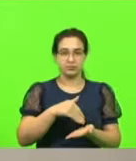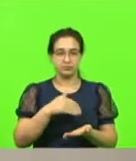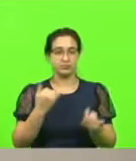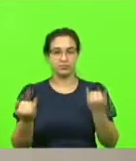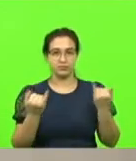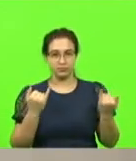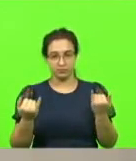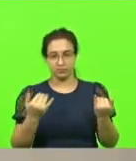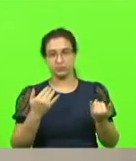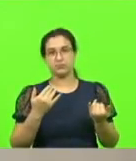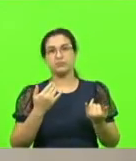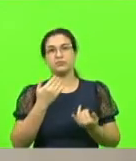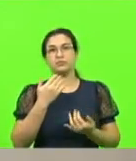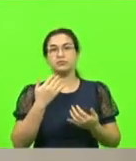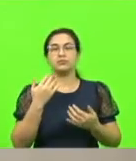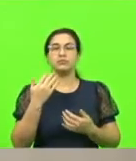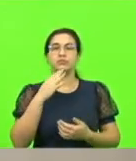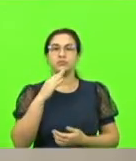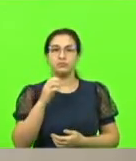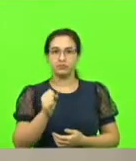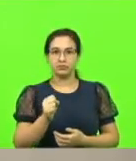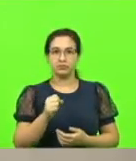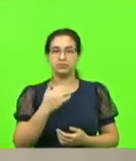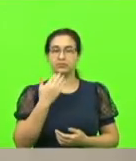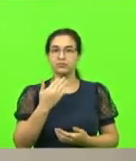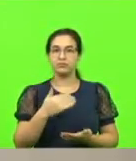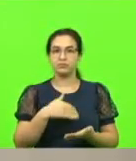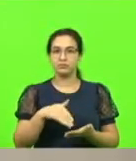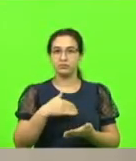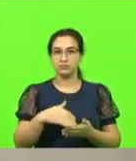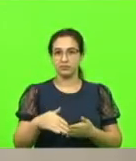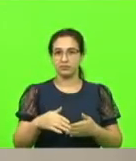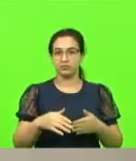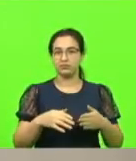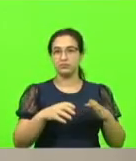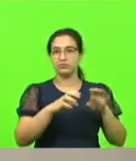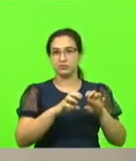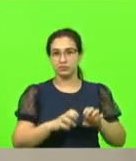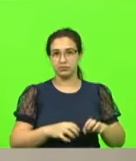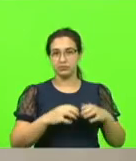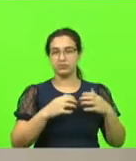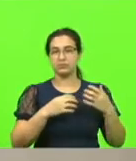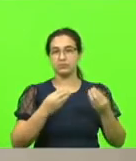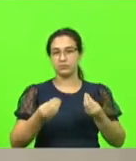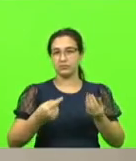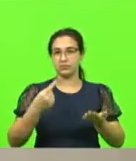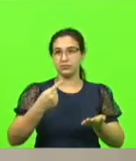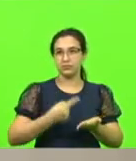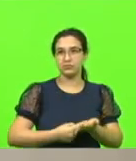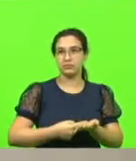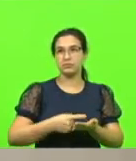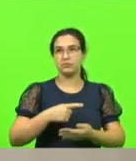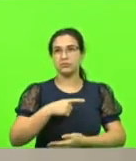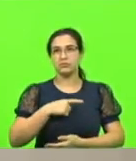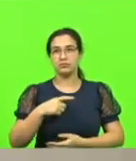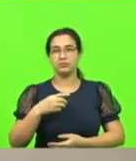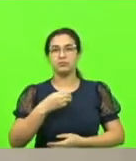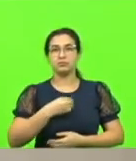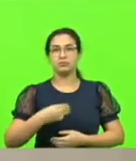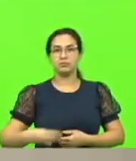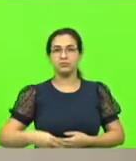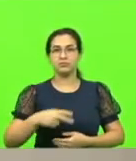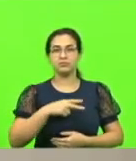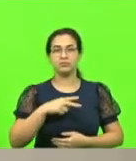ao secretário de Estado da Infraestrutura e Mobilidade informações acerca do acordo celebrado com o Ministério Público de Santa Catarina